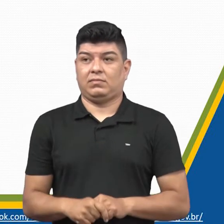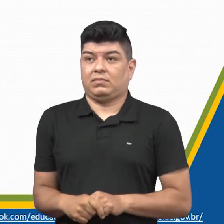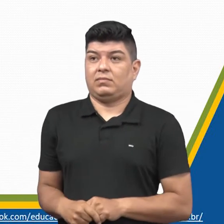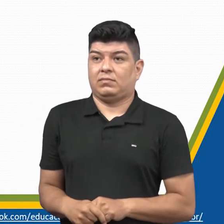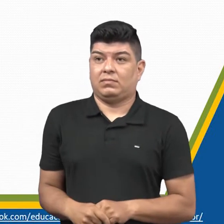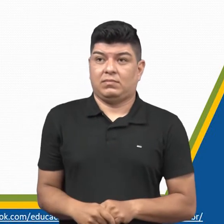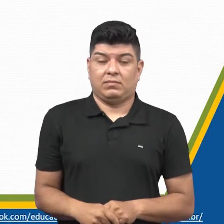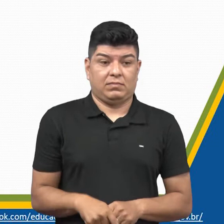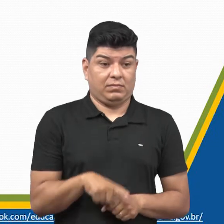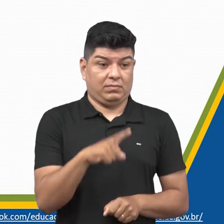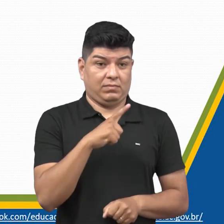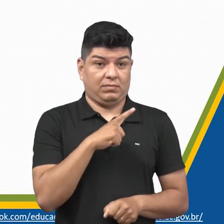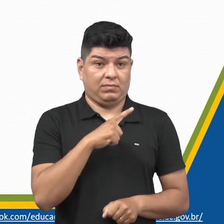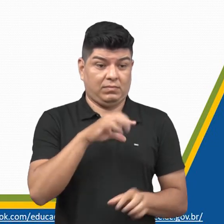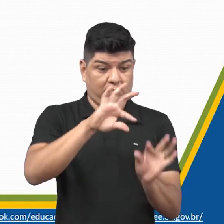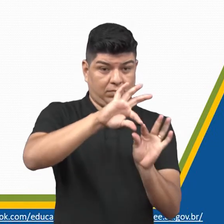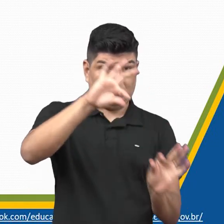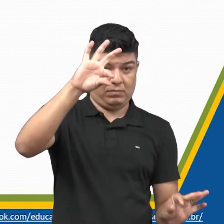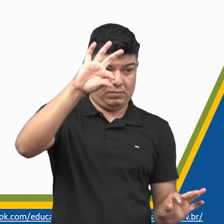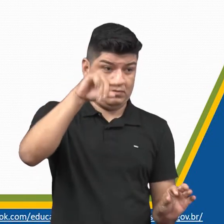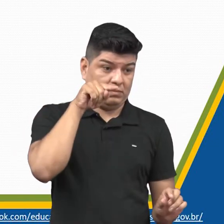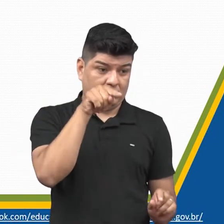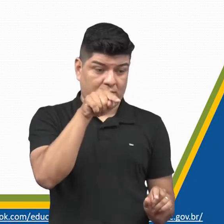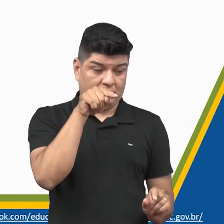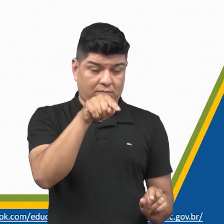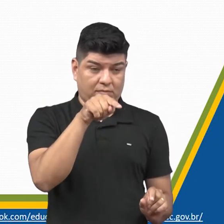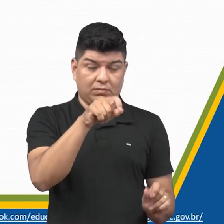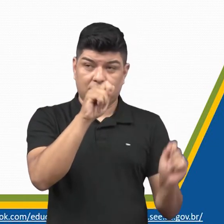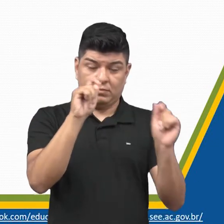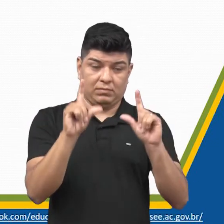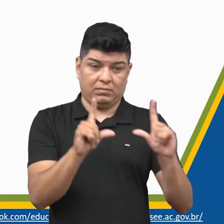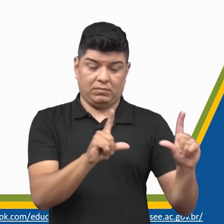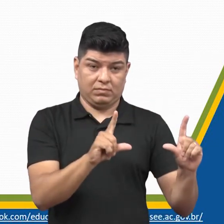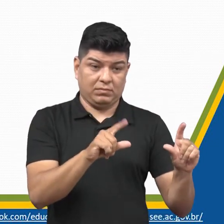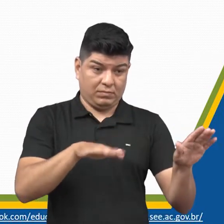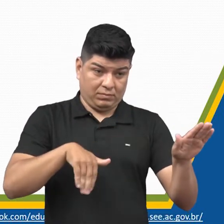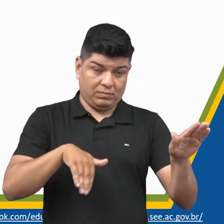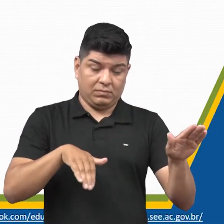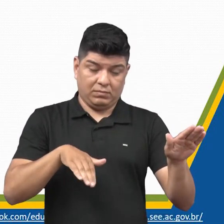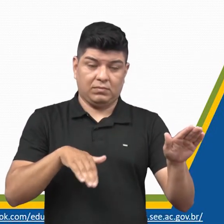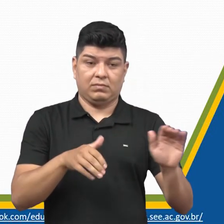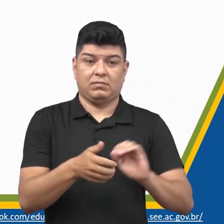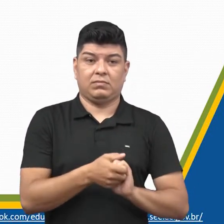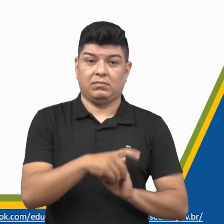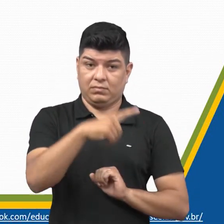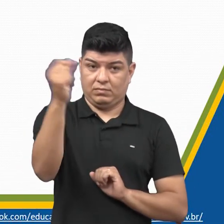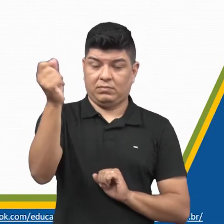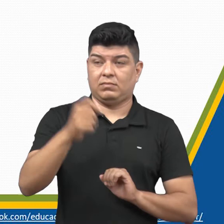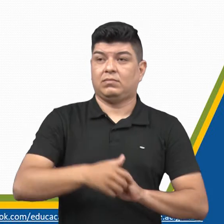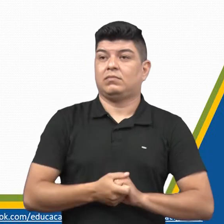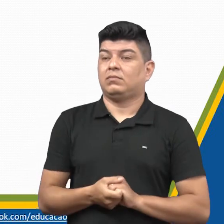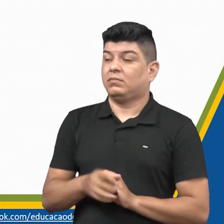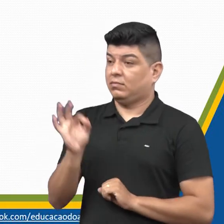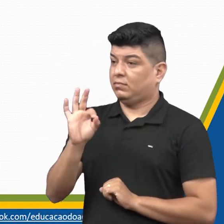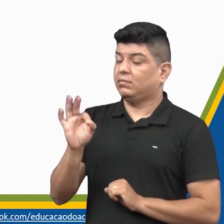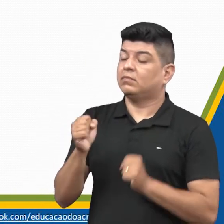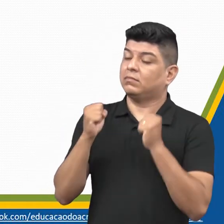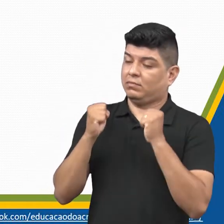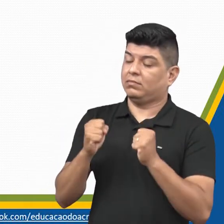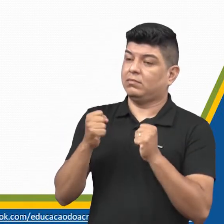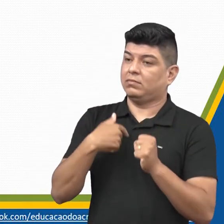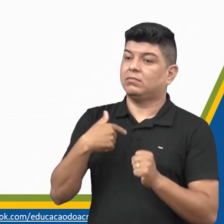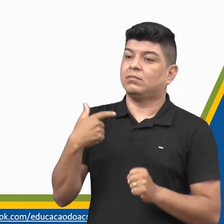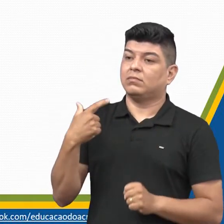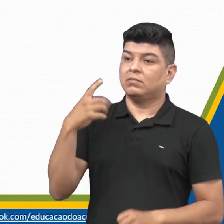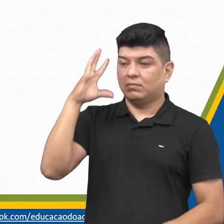"Tem um canudo ali, nade até lá e suba." A mosca tenaz respondeu: pode deixar que eu